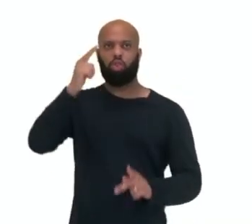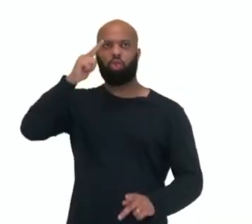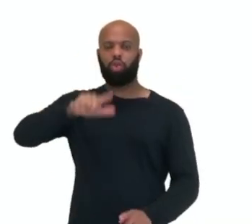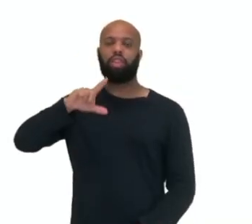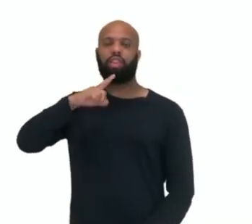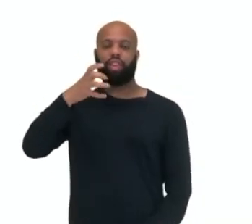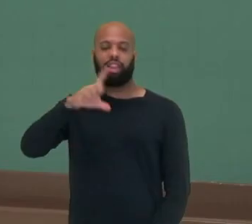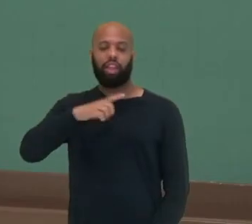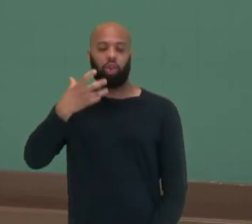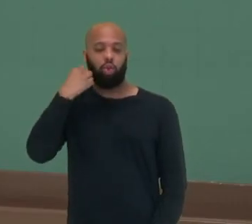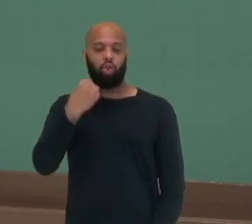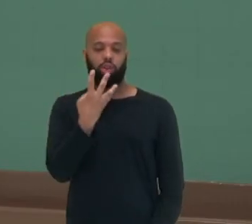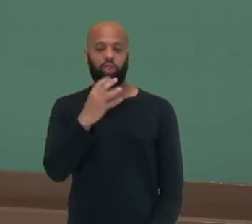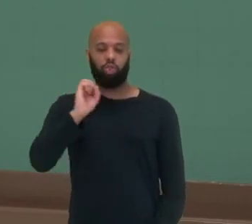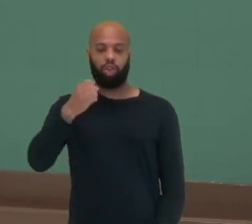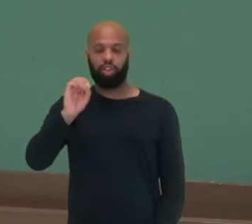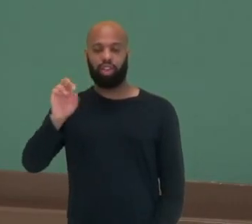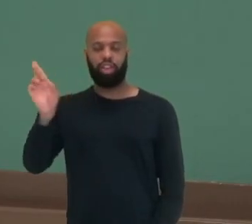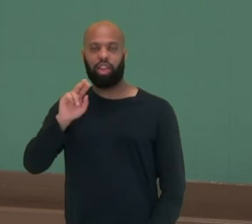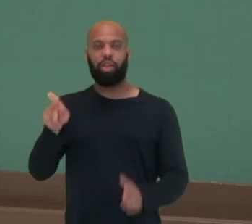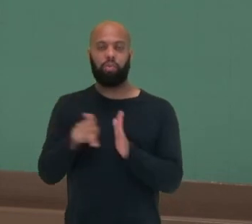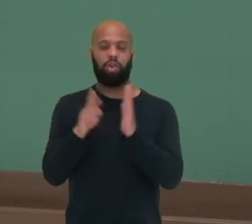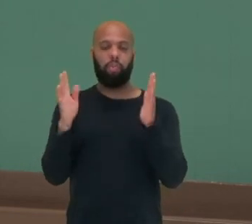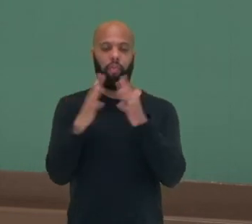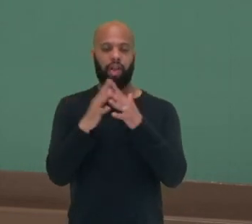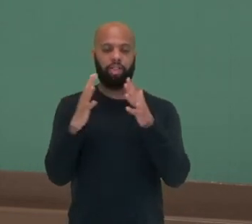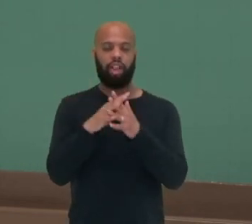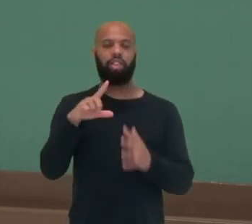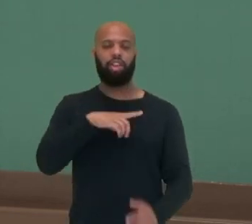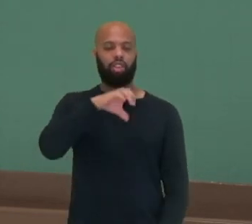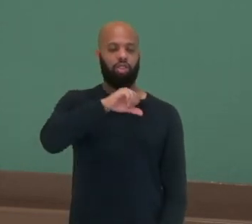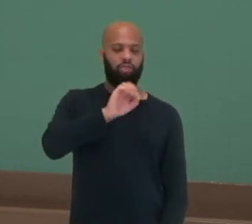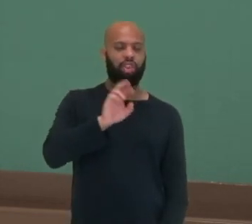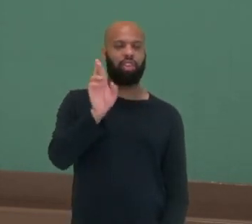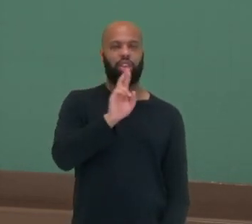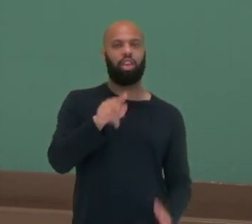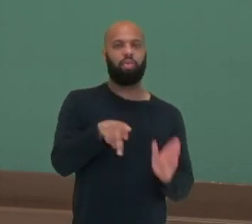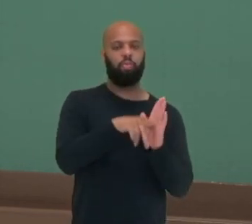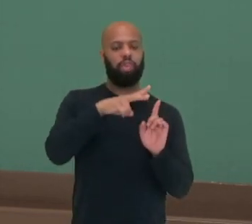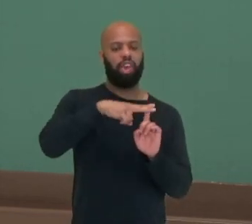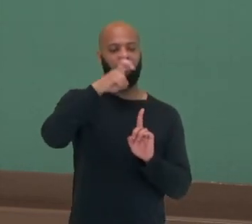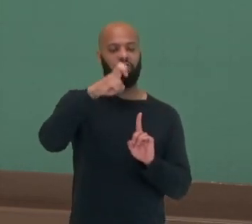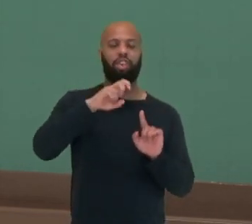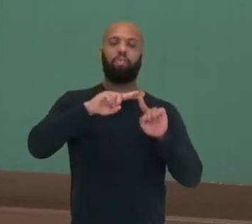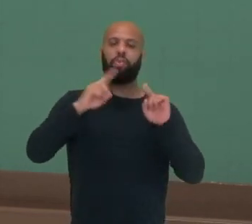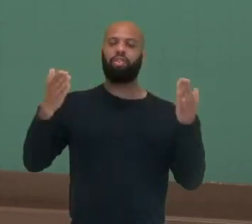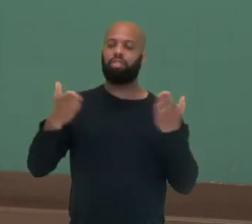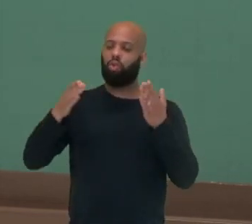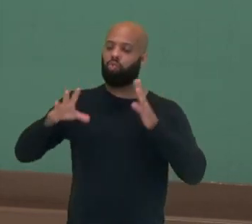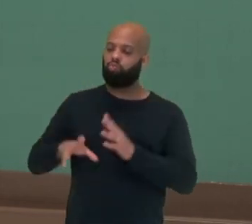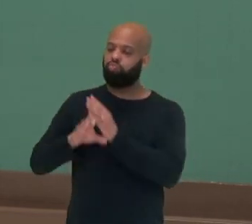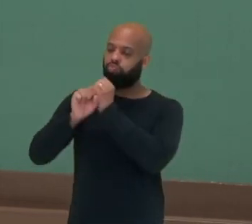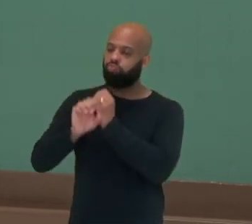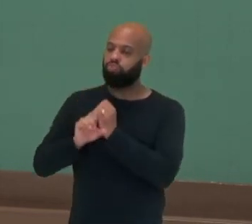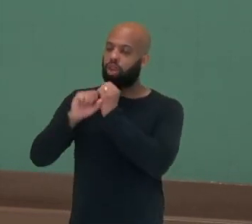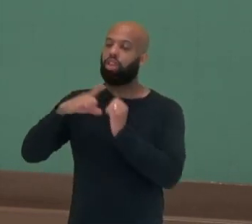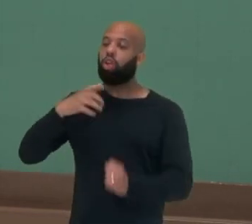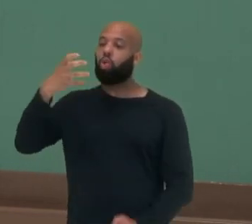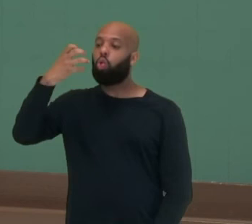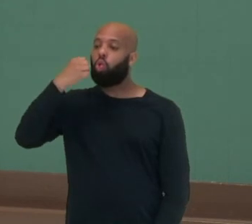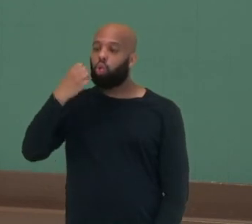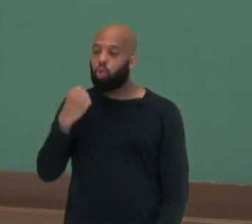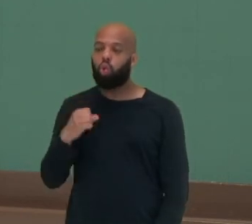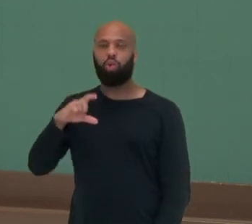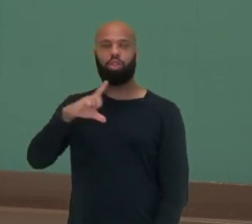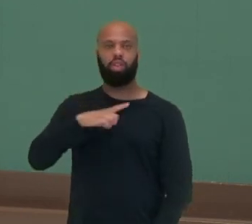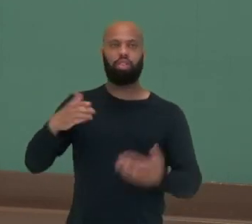a um lucro de R$ 480 da batata e R$ 90 de refrigerante. somando ali os lucros esperados